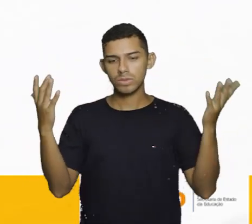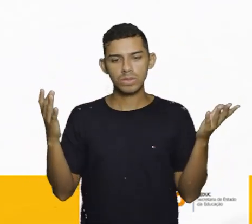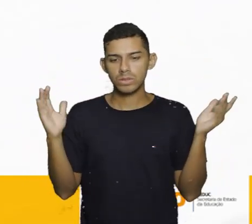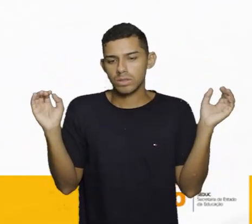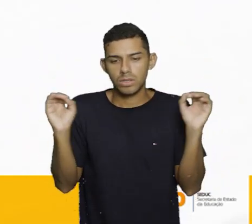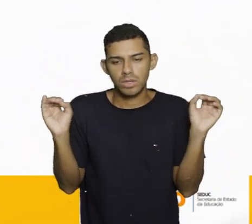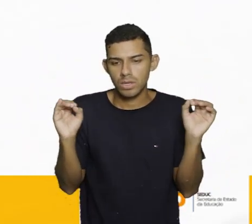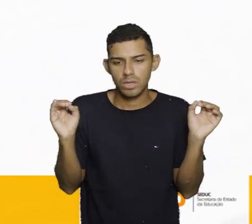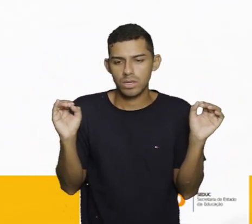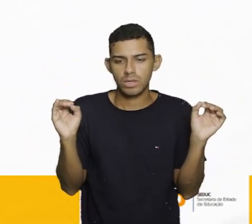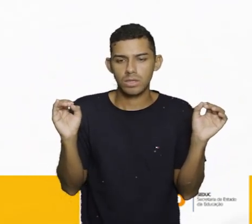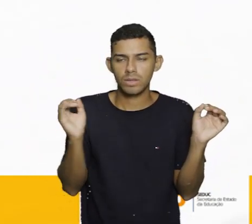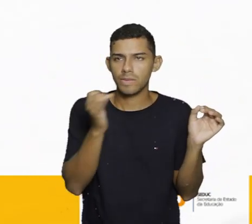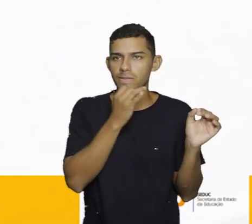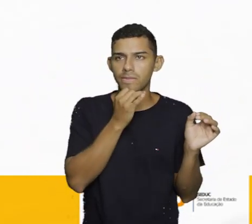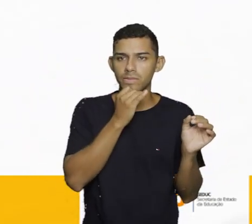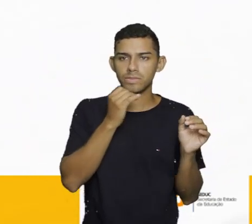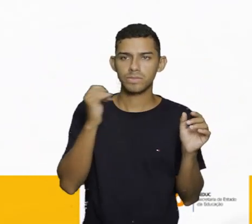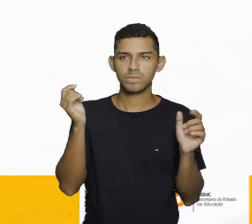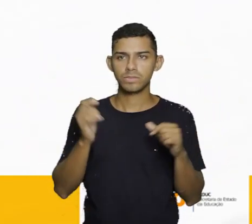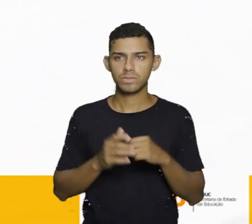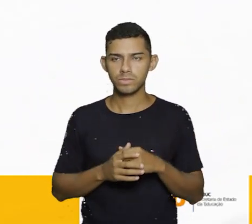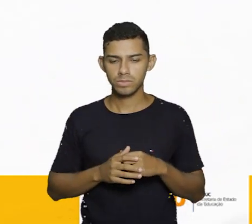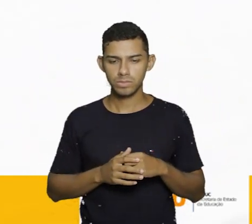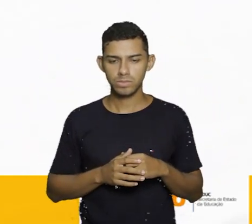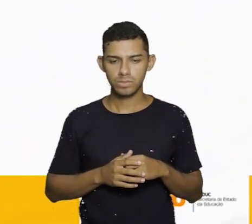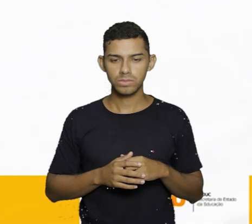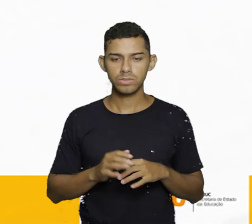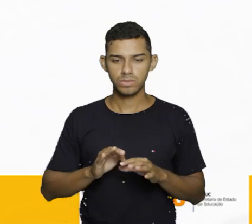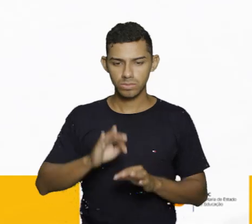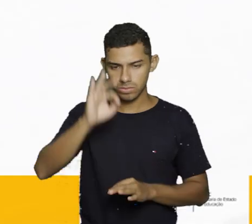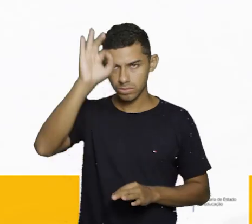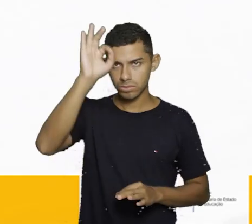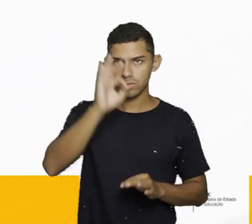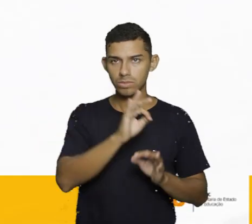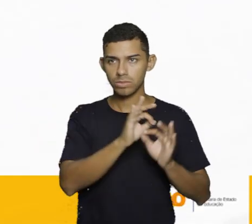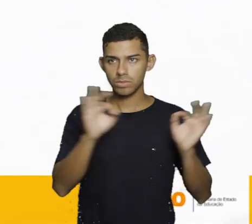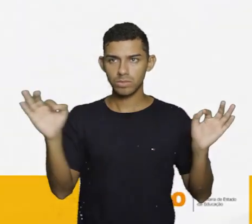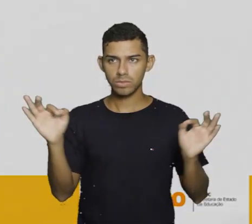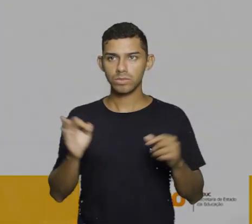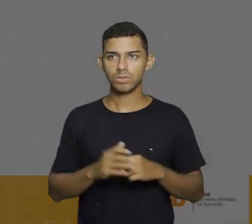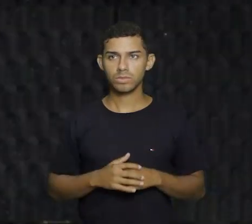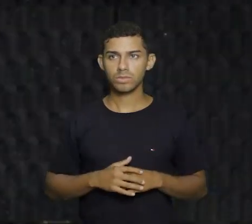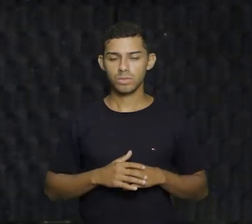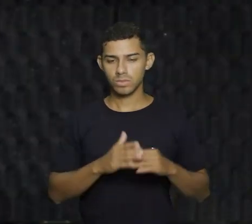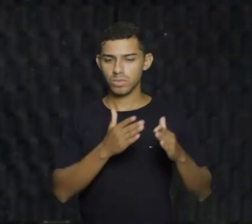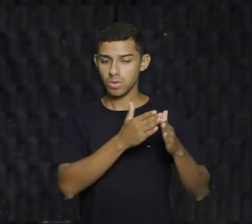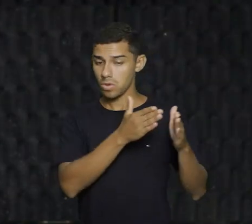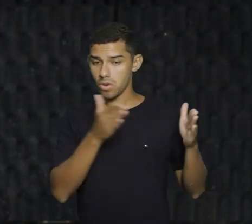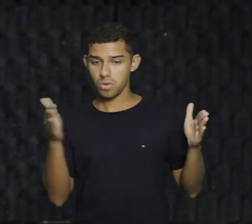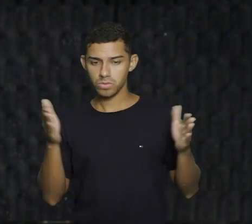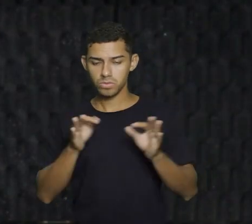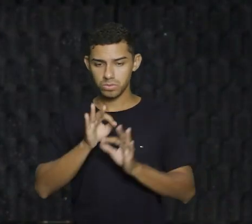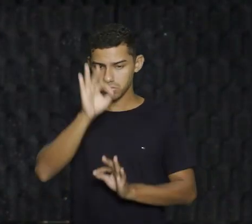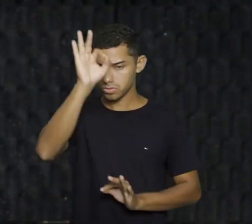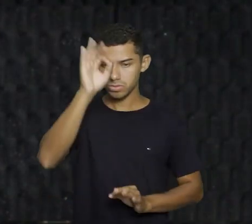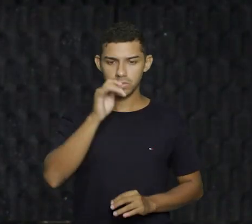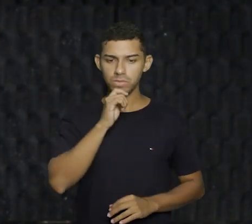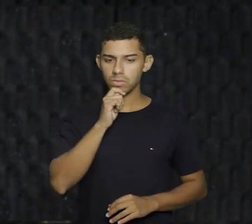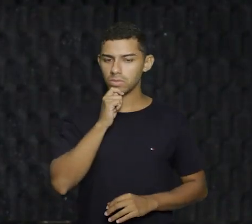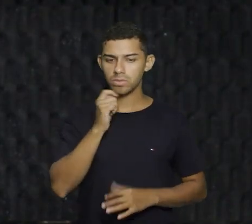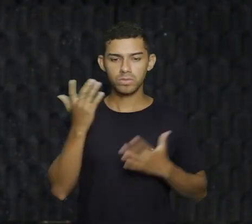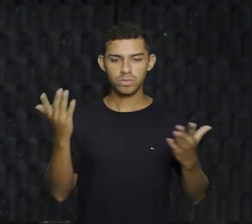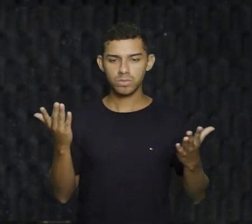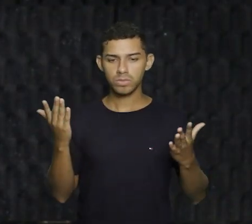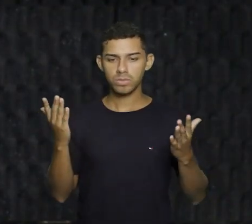coloquei as perpendiculares, né? Para cima e para baixo, ou vertical e horizontal. certo? E quando ele